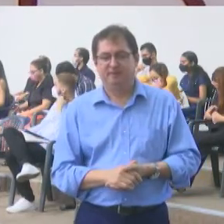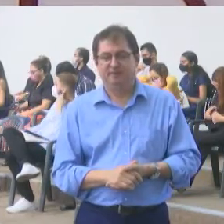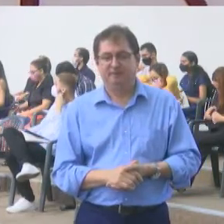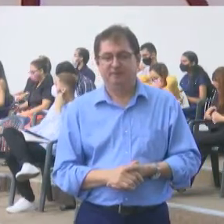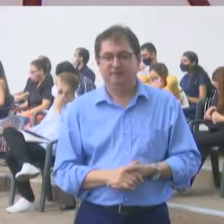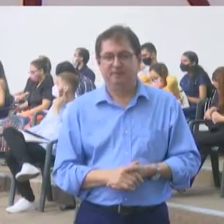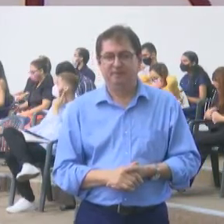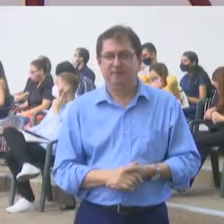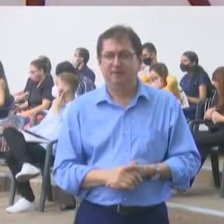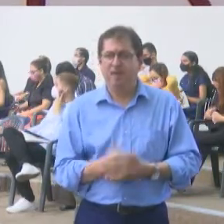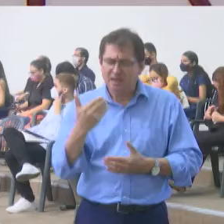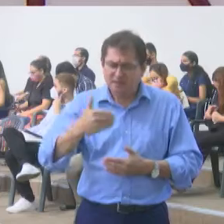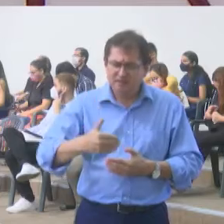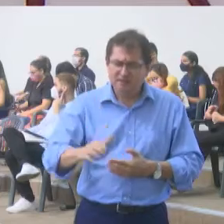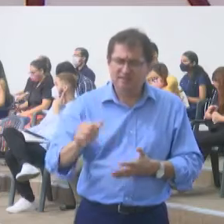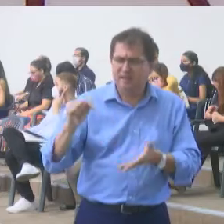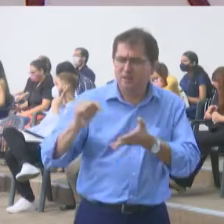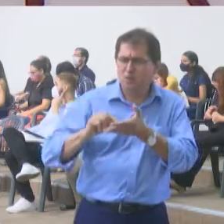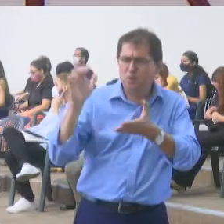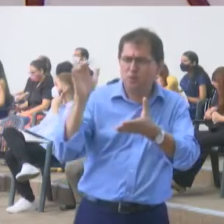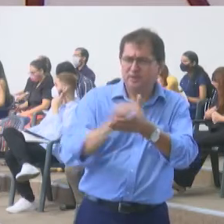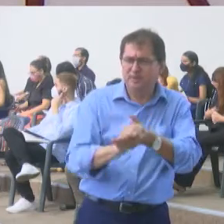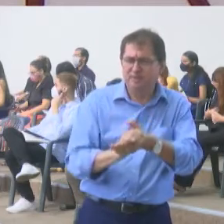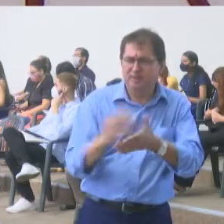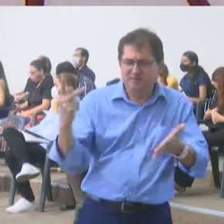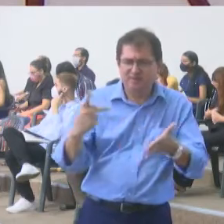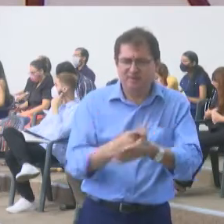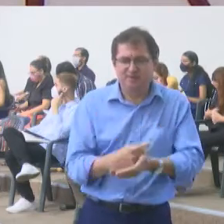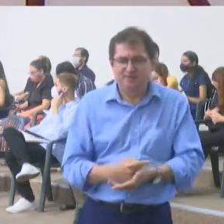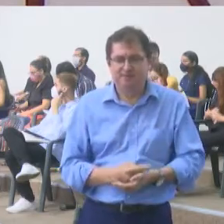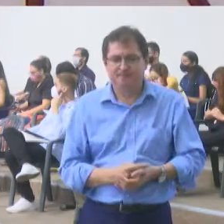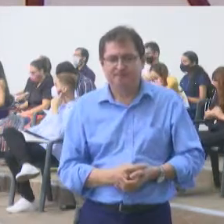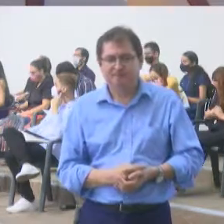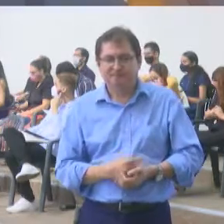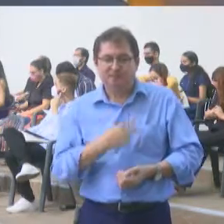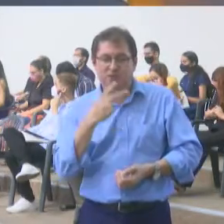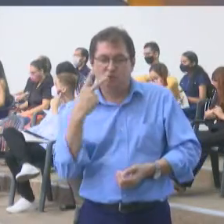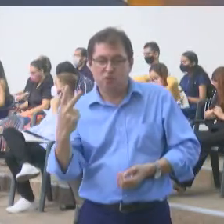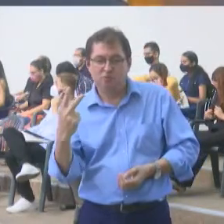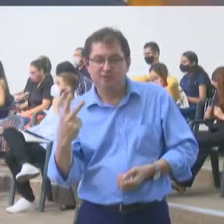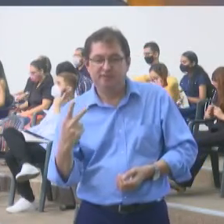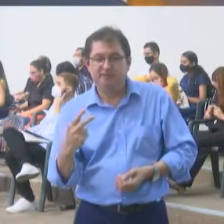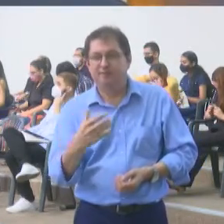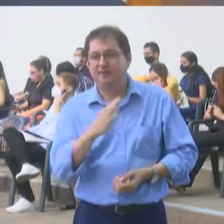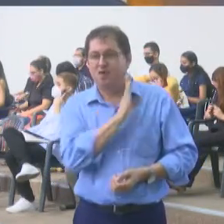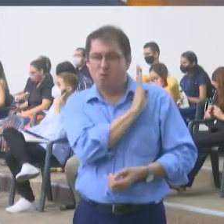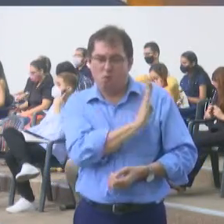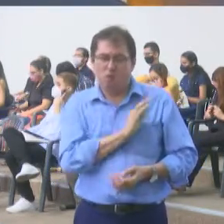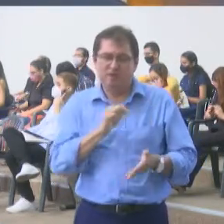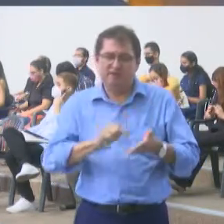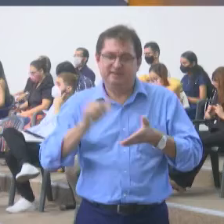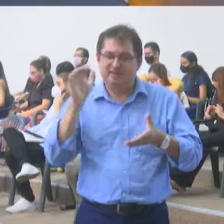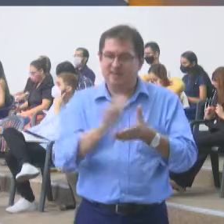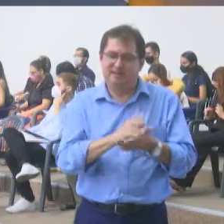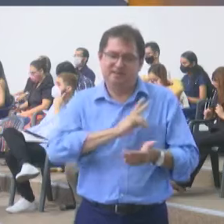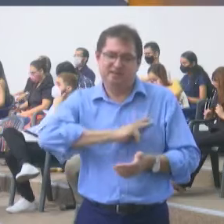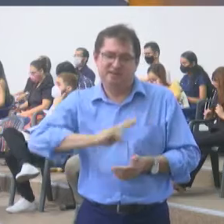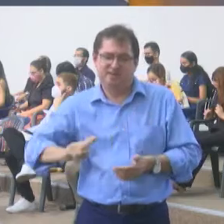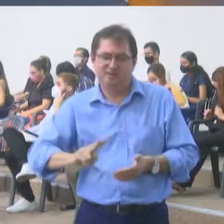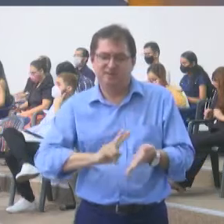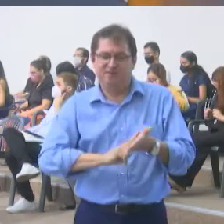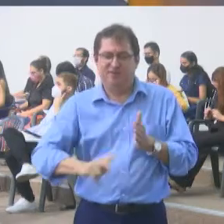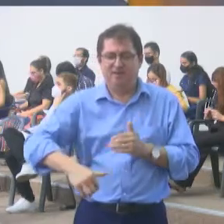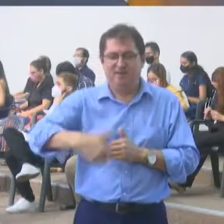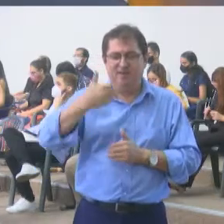já se segue o casamento. Aqui no ponto de número 2, Boaz casa-se com Ruth. Versículo de número 10, tudo